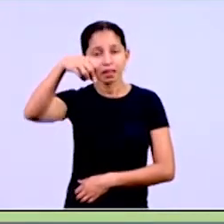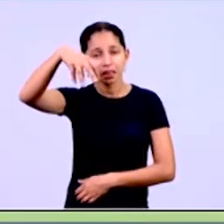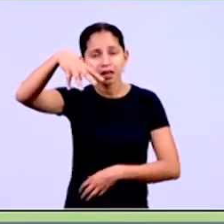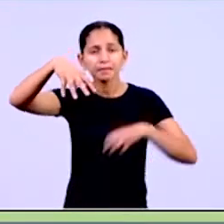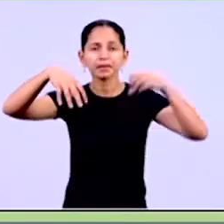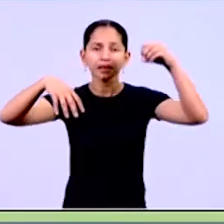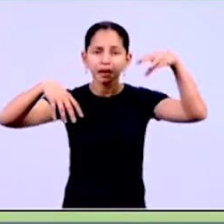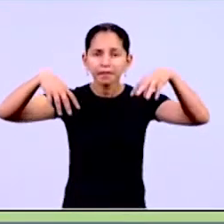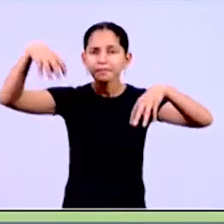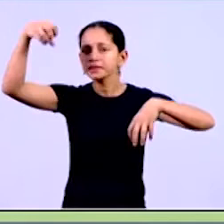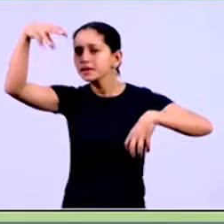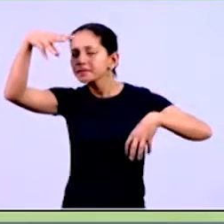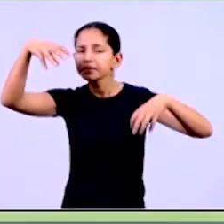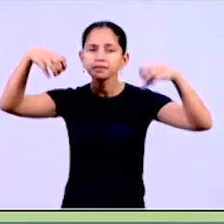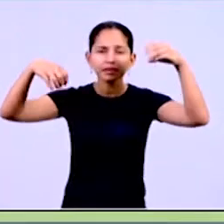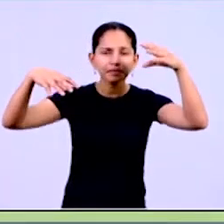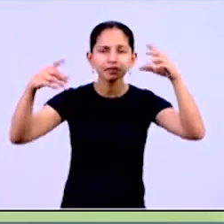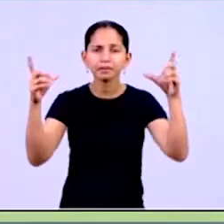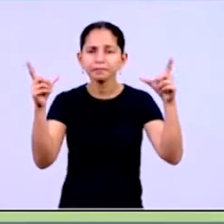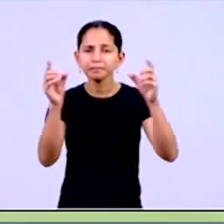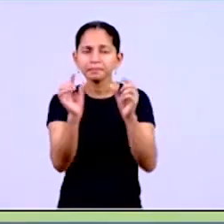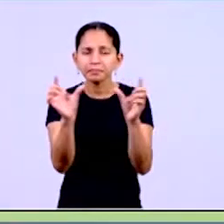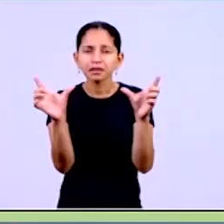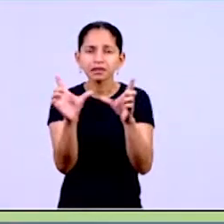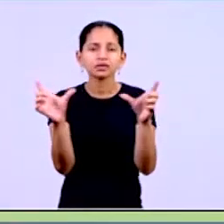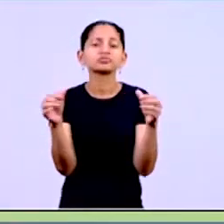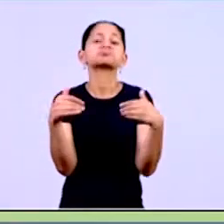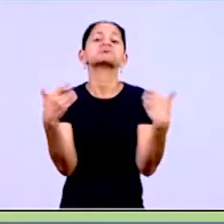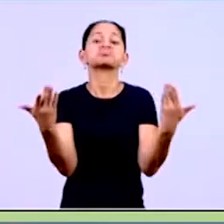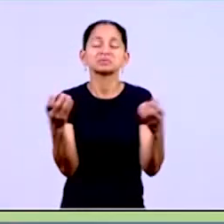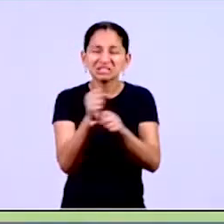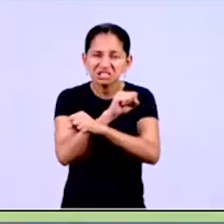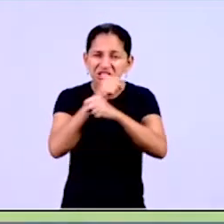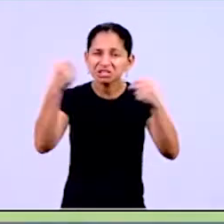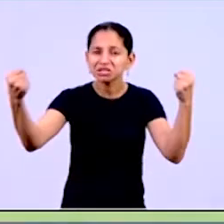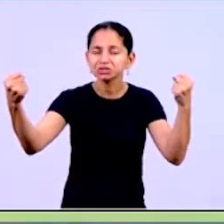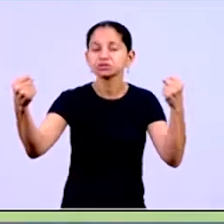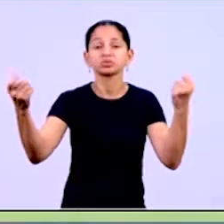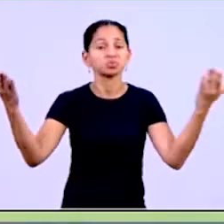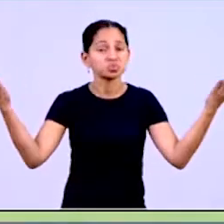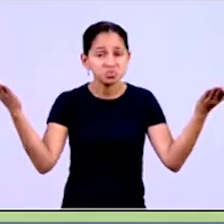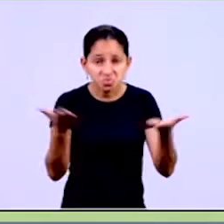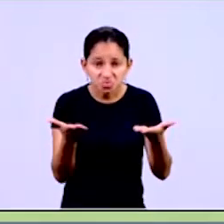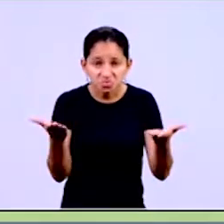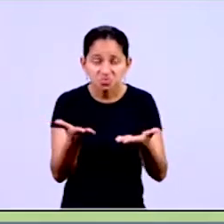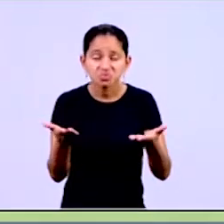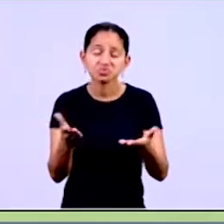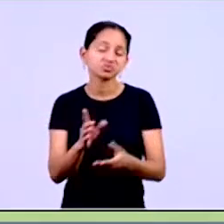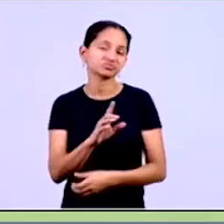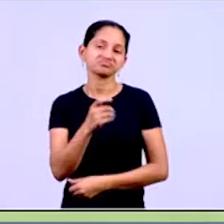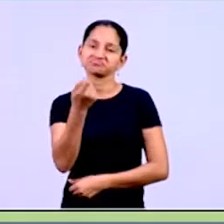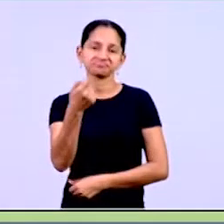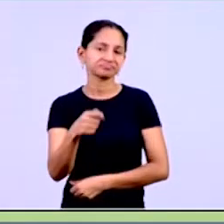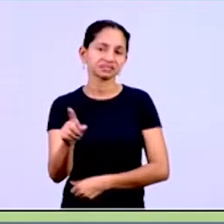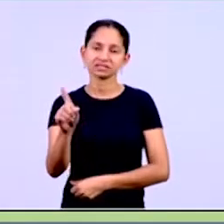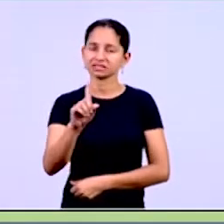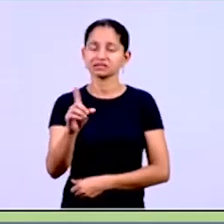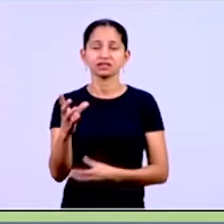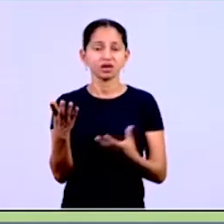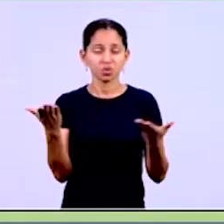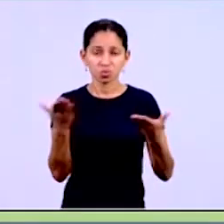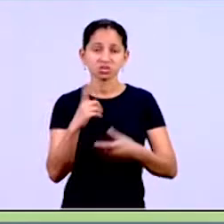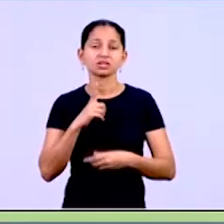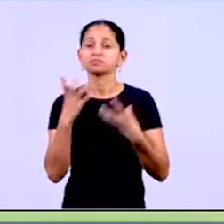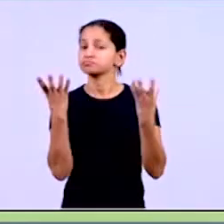tamanho do mundo, lâmpadas mesmo, e hoje você tem bilhões de lâmpadas,